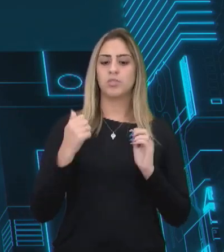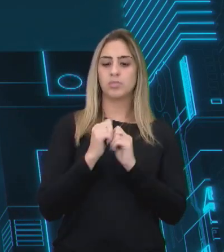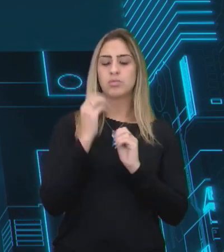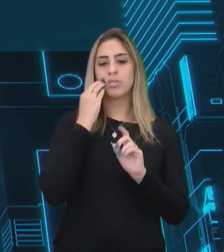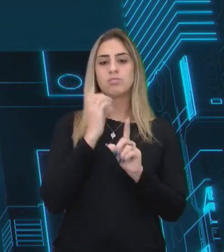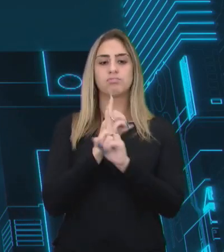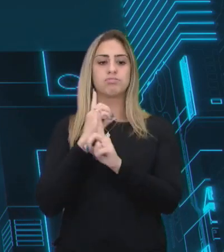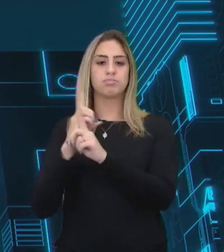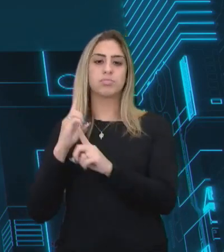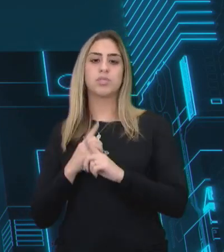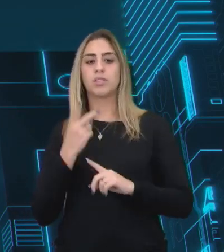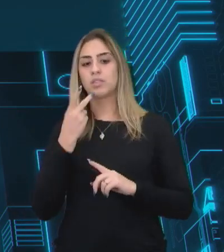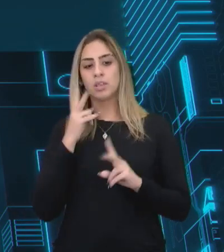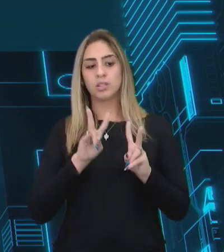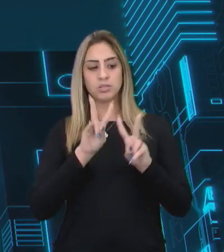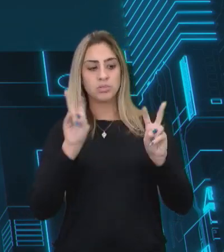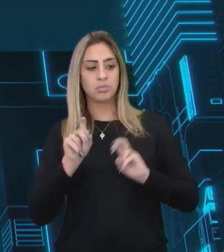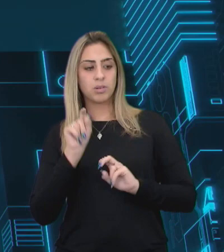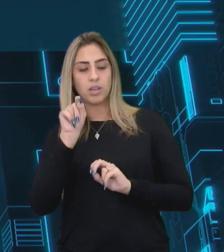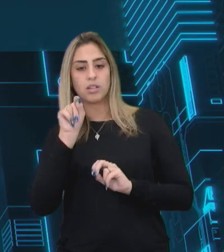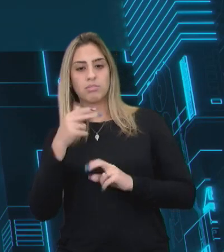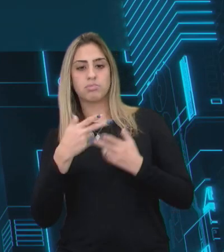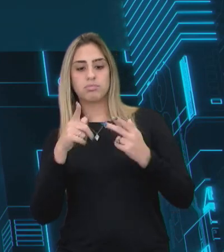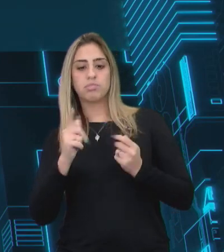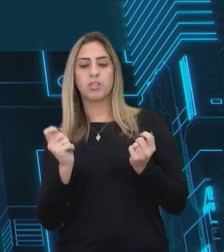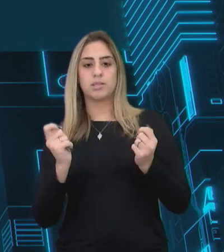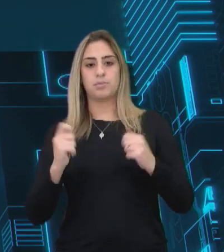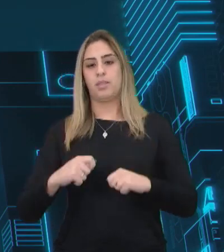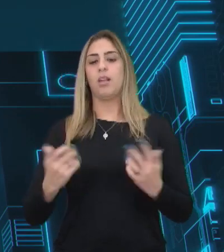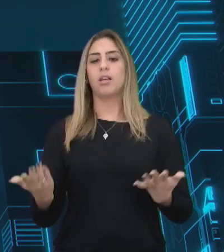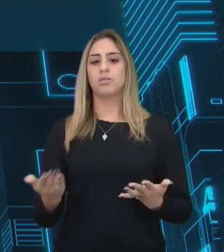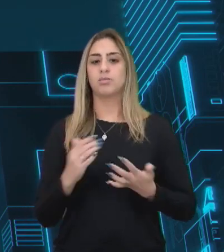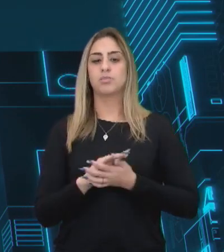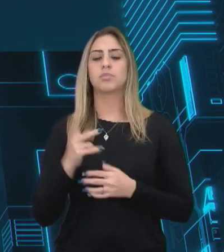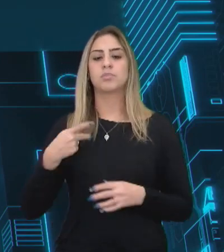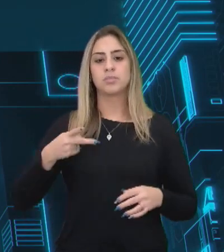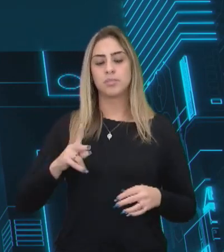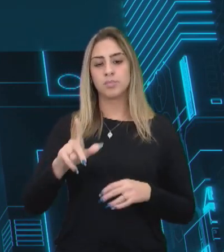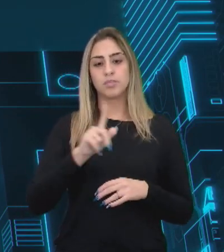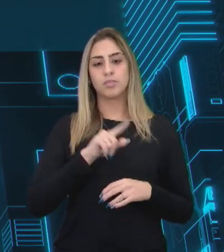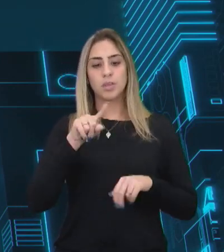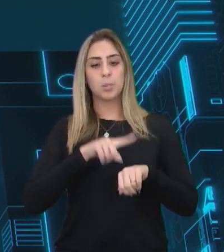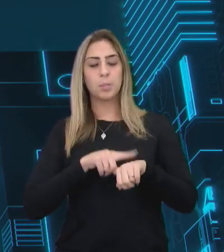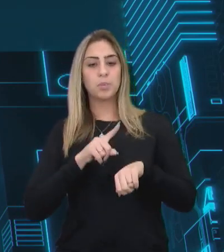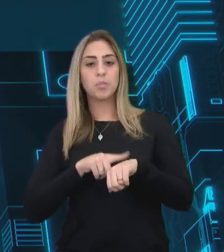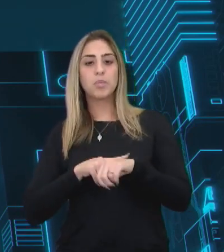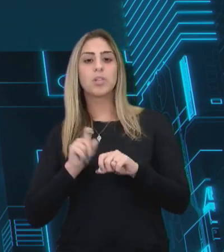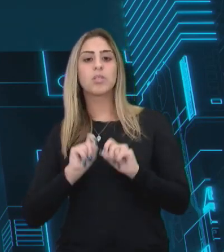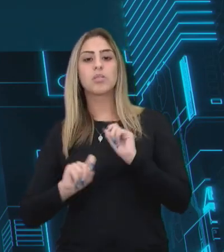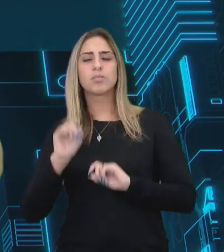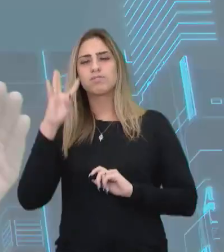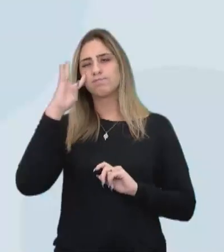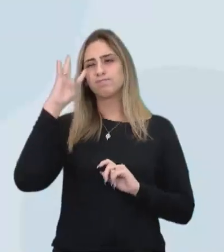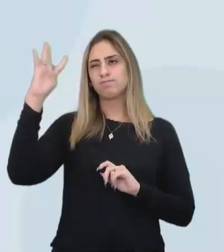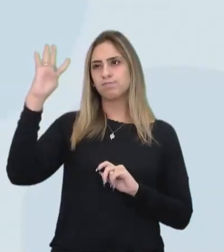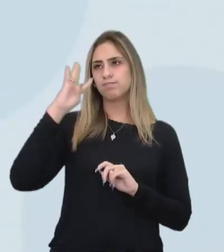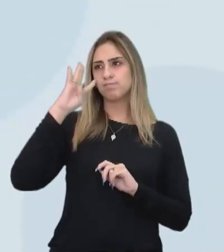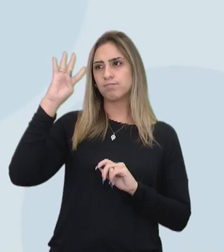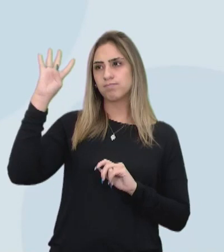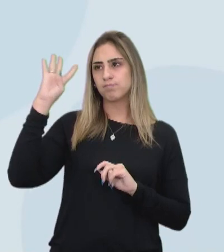um pouquinho, falar um pouco sobre essas possibilidades. Sempre temos o que? Aquele momento de